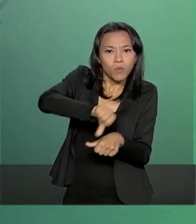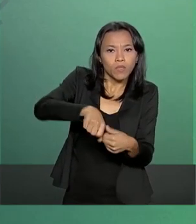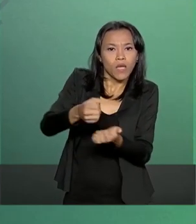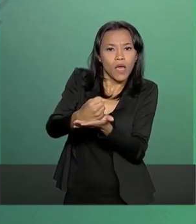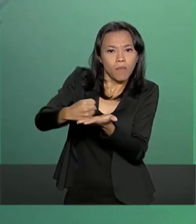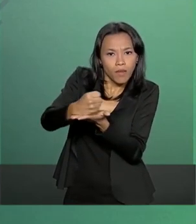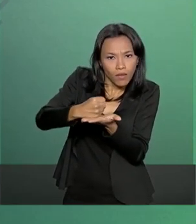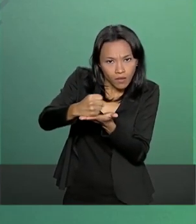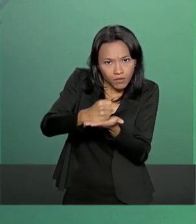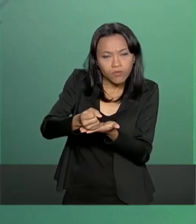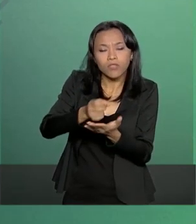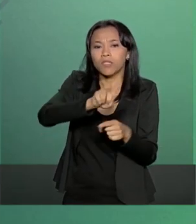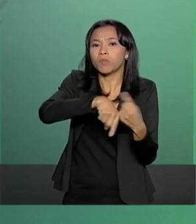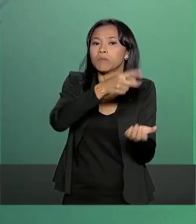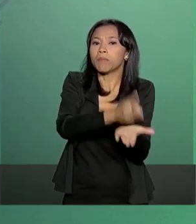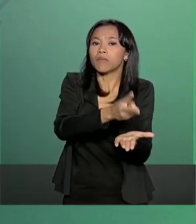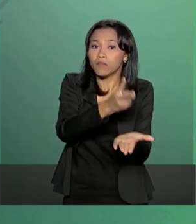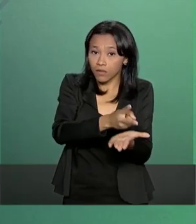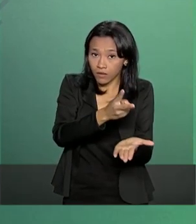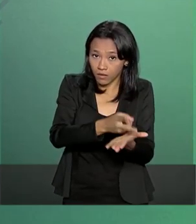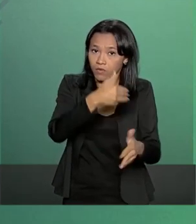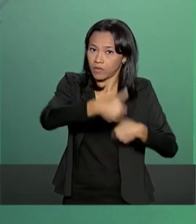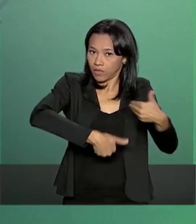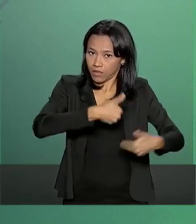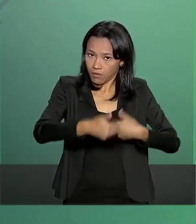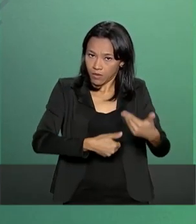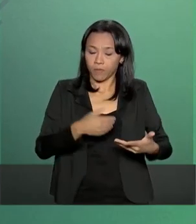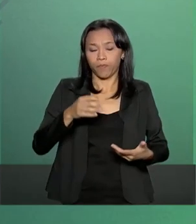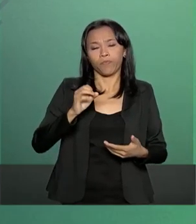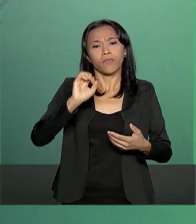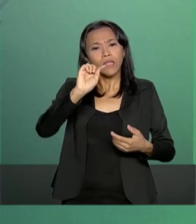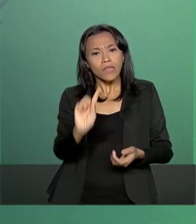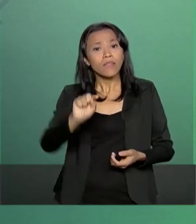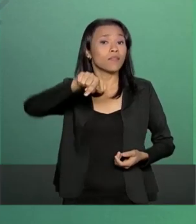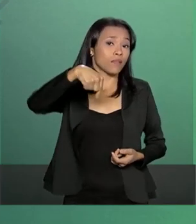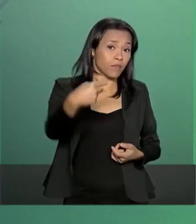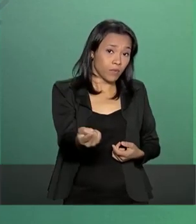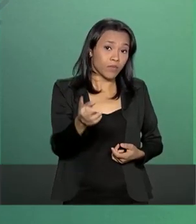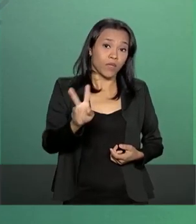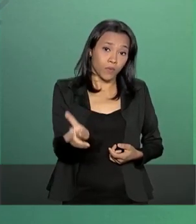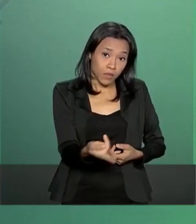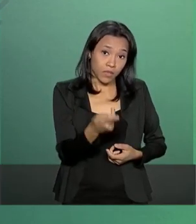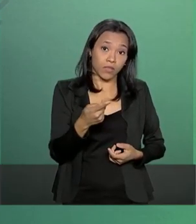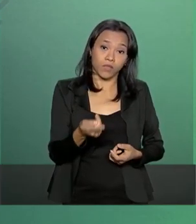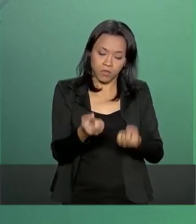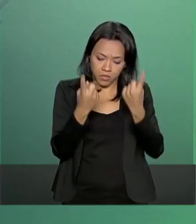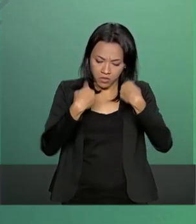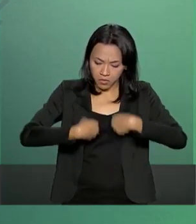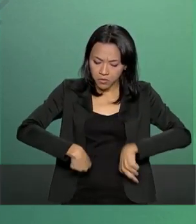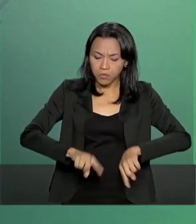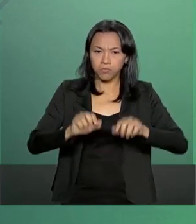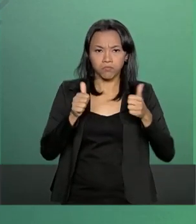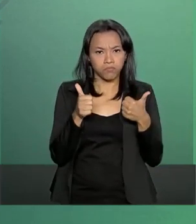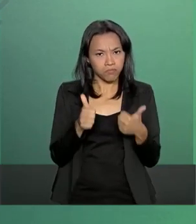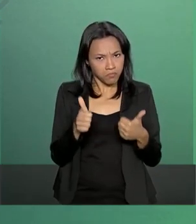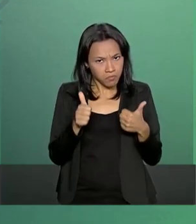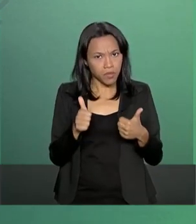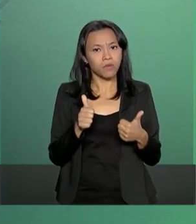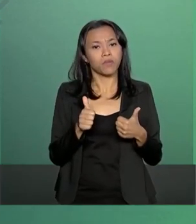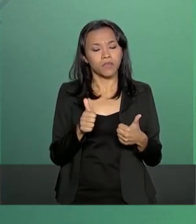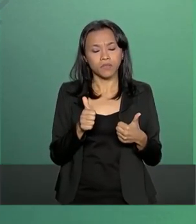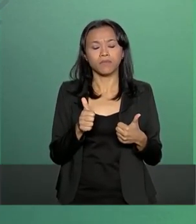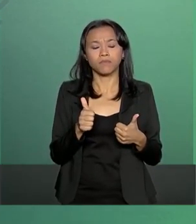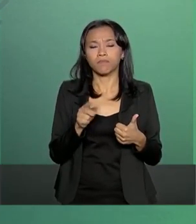os demais tratamentos. Nos dias posteriores, a evolução clínica foi considerada boa,